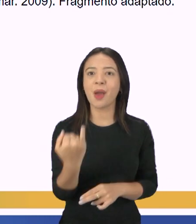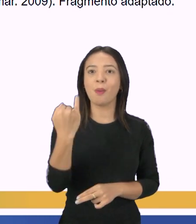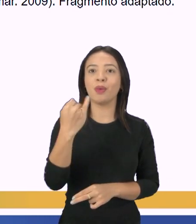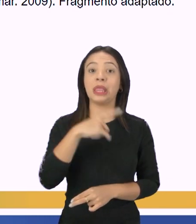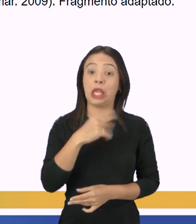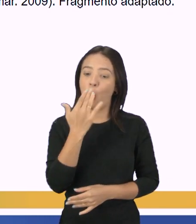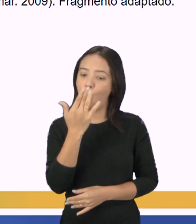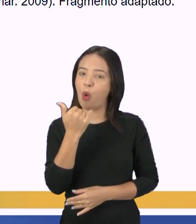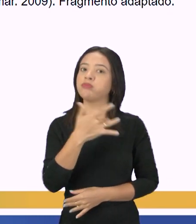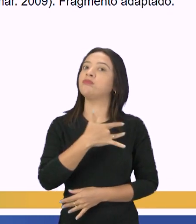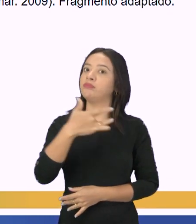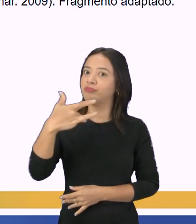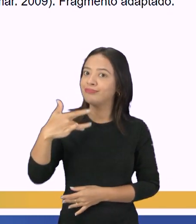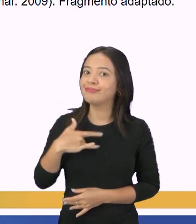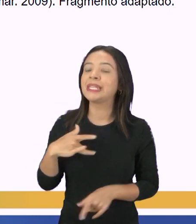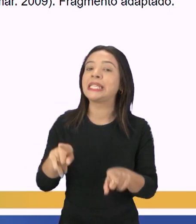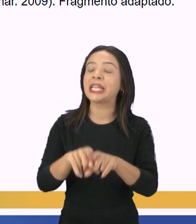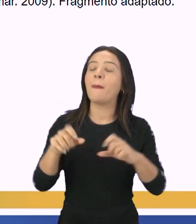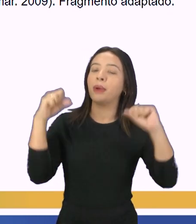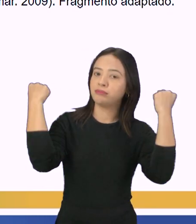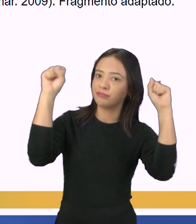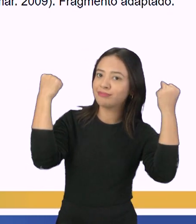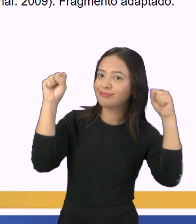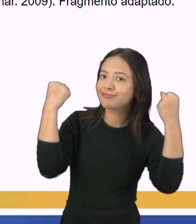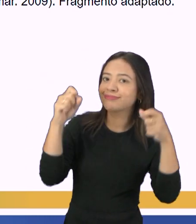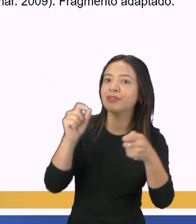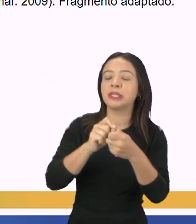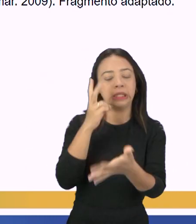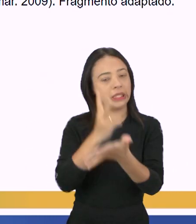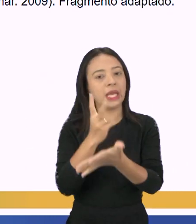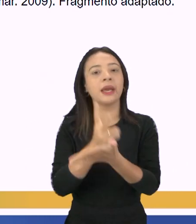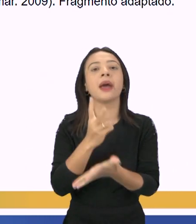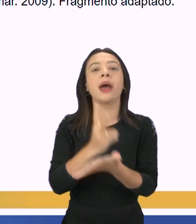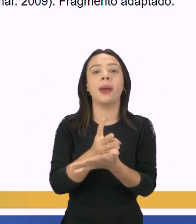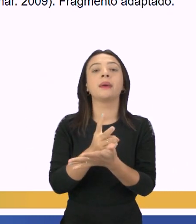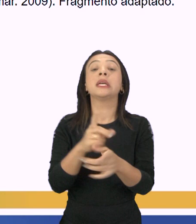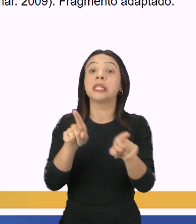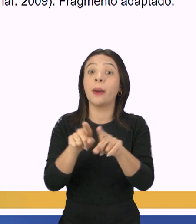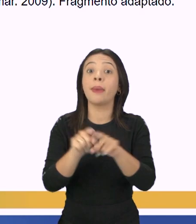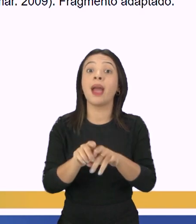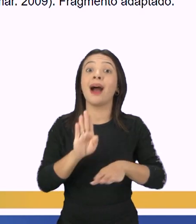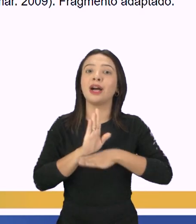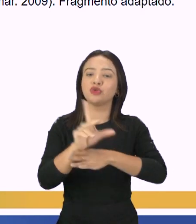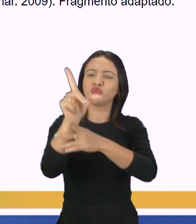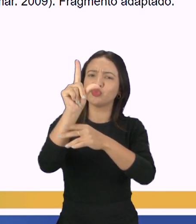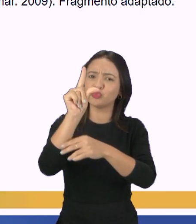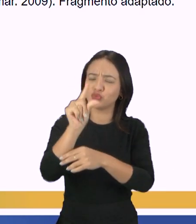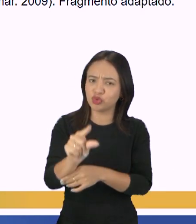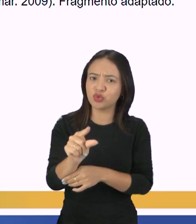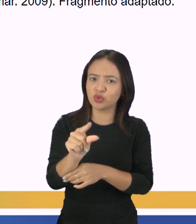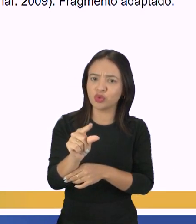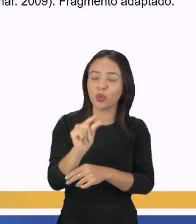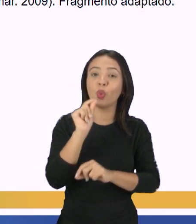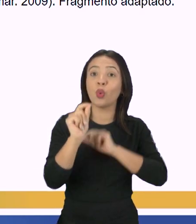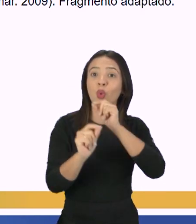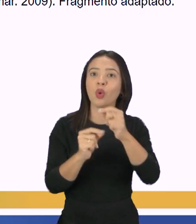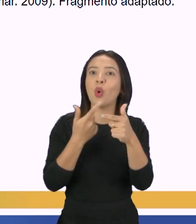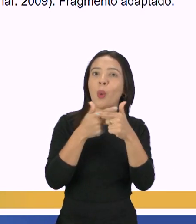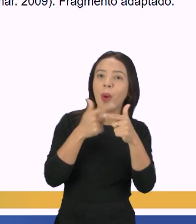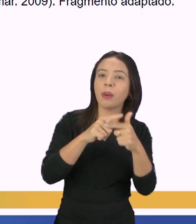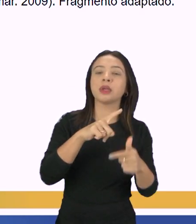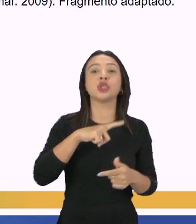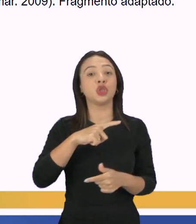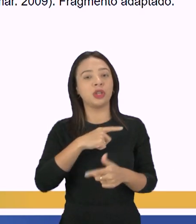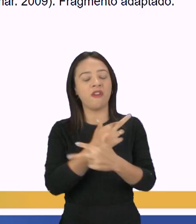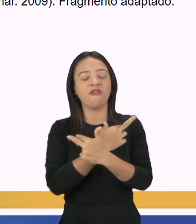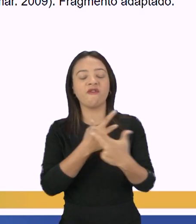alimentação saudável e praticar atividade física regularmente já reduz por si só as chances de